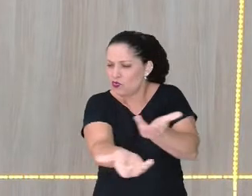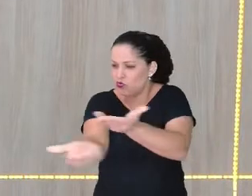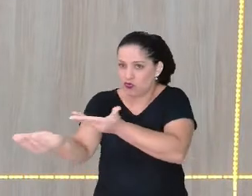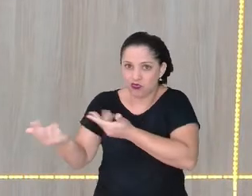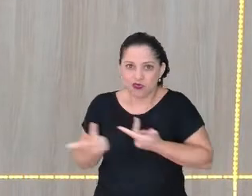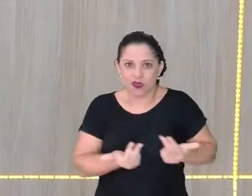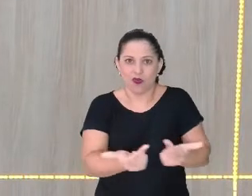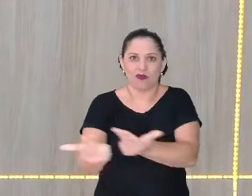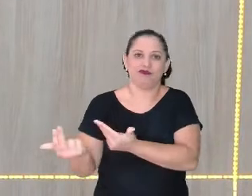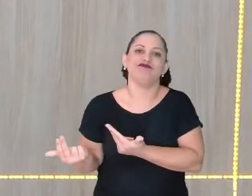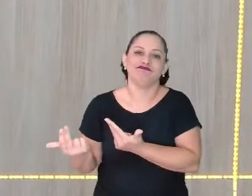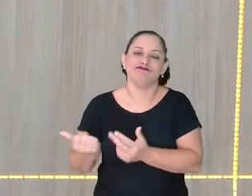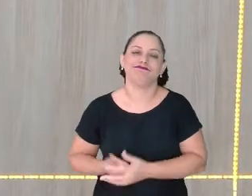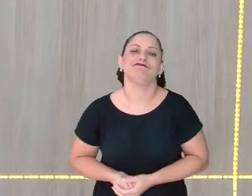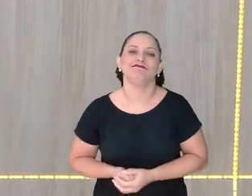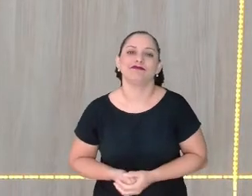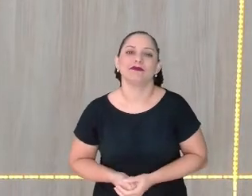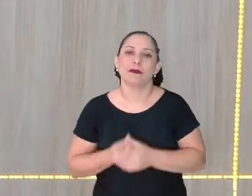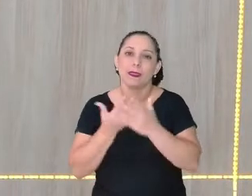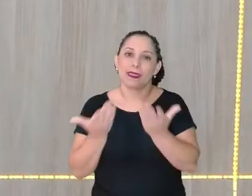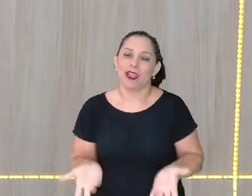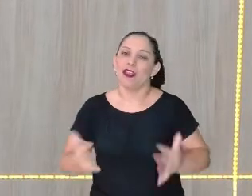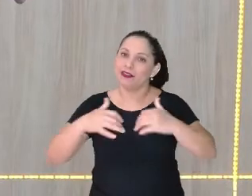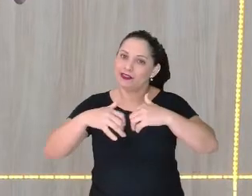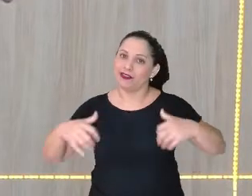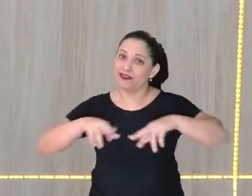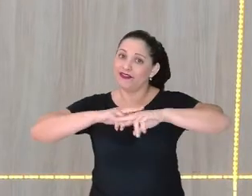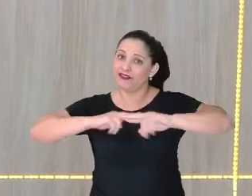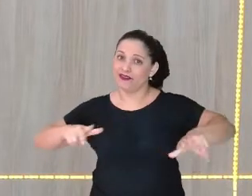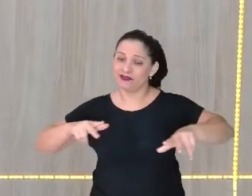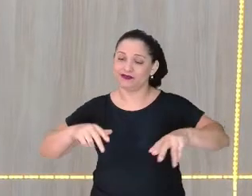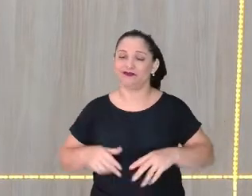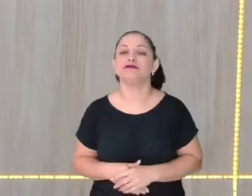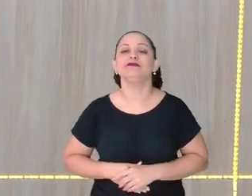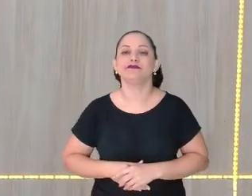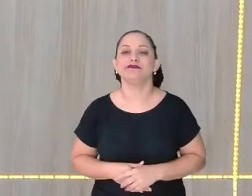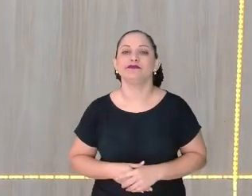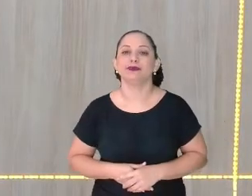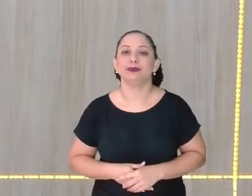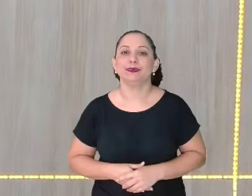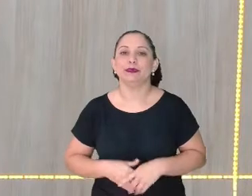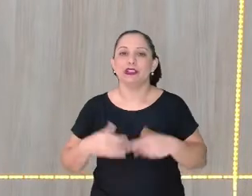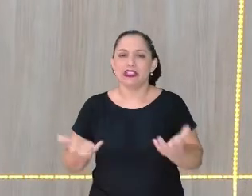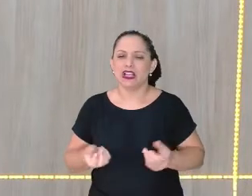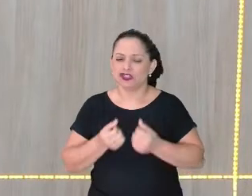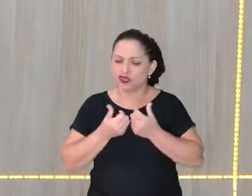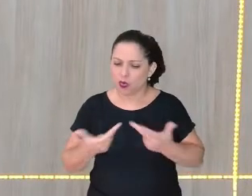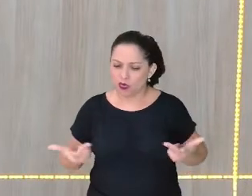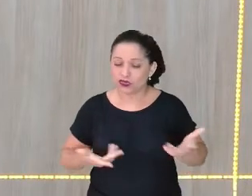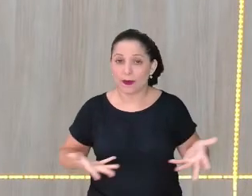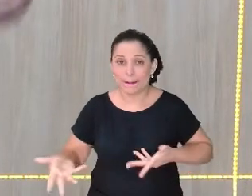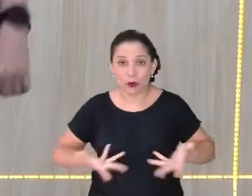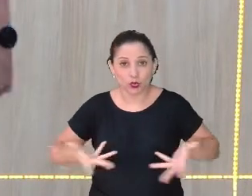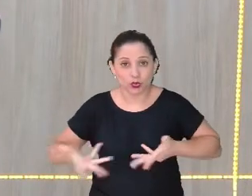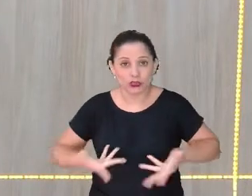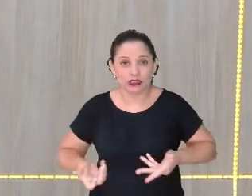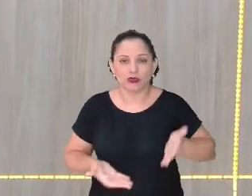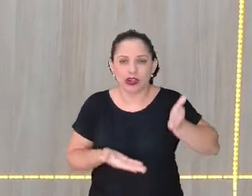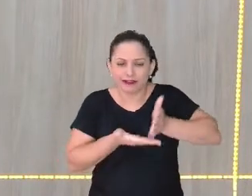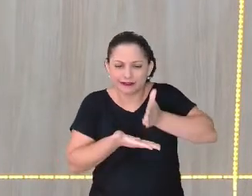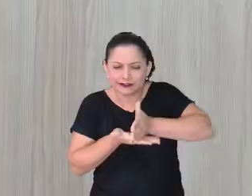produção primitivo ou comunal. Não era a privatização, mas sim de tudo que era produzido, era dividido igualmente por todos. Diga aí,